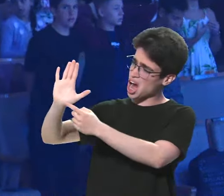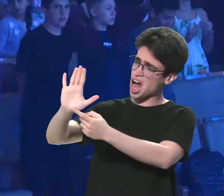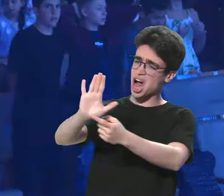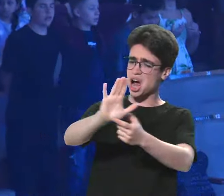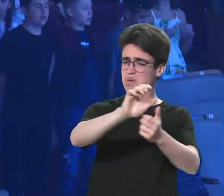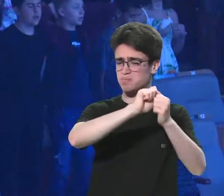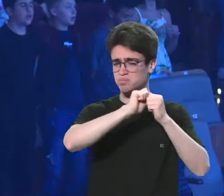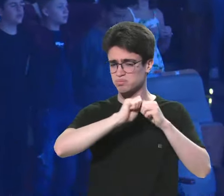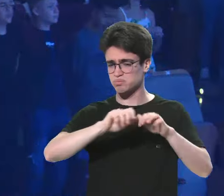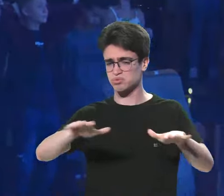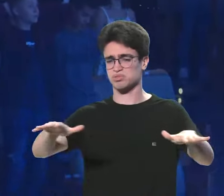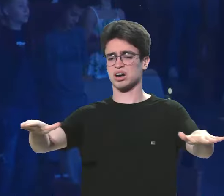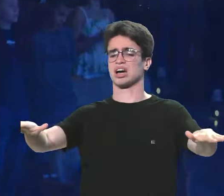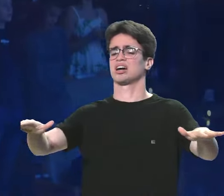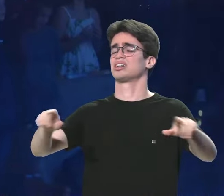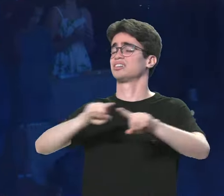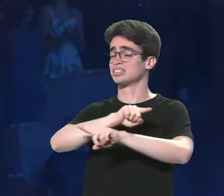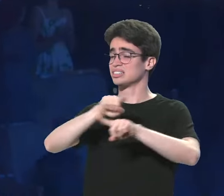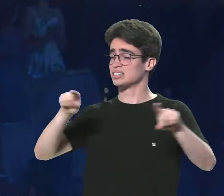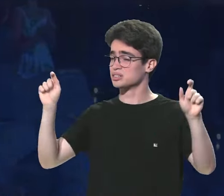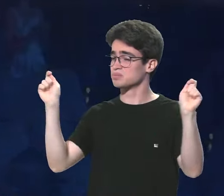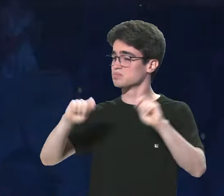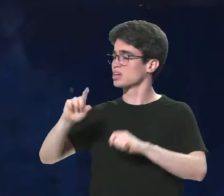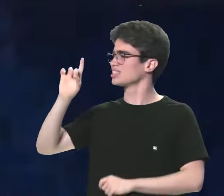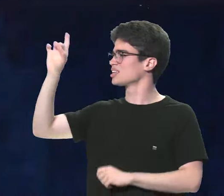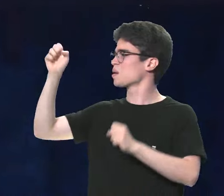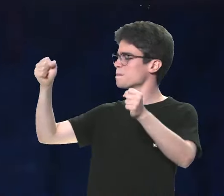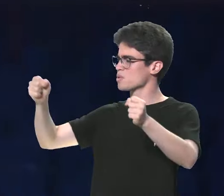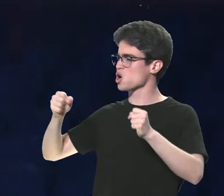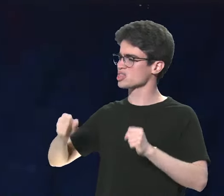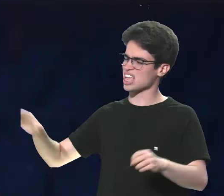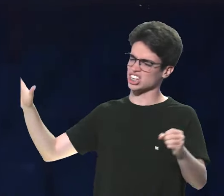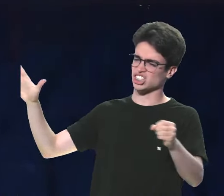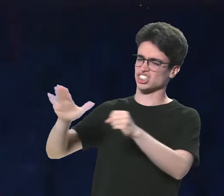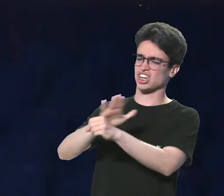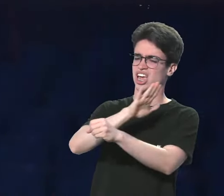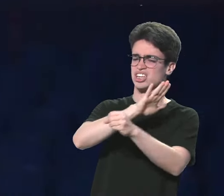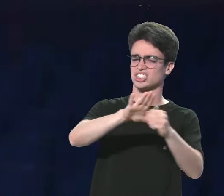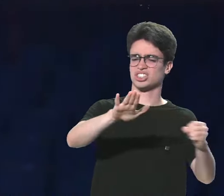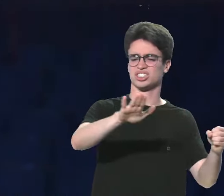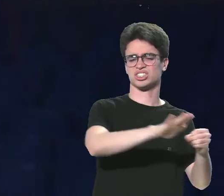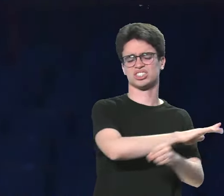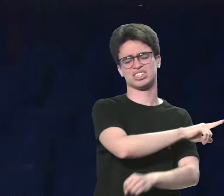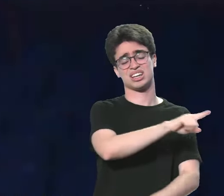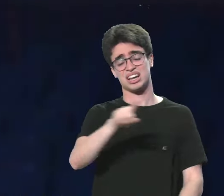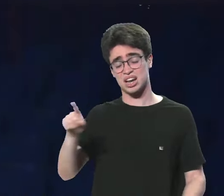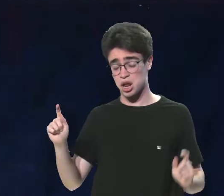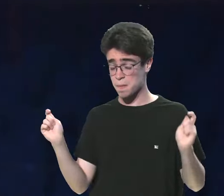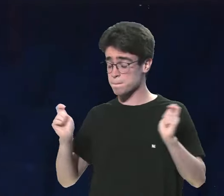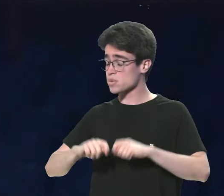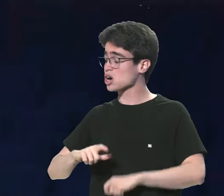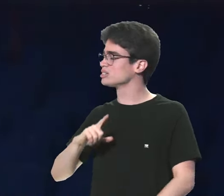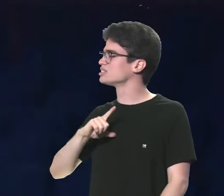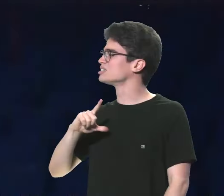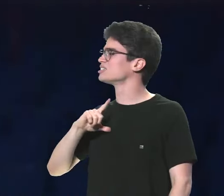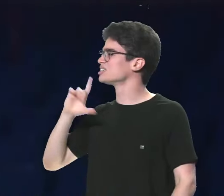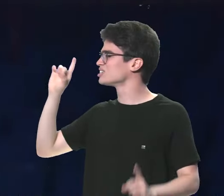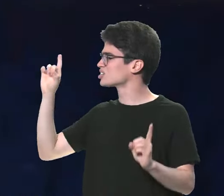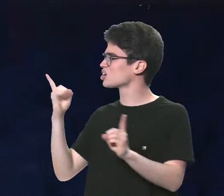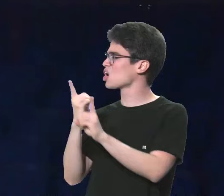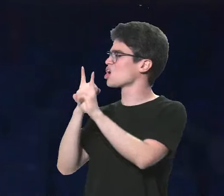dessas pessoas e que elas seam sejam cheias do teu poder e da tua presença Jesus que elas tenham momentos inimagináveis